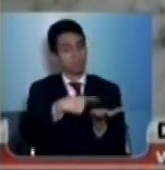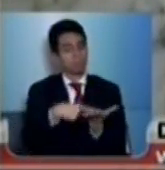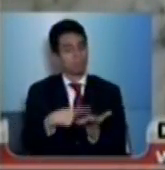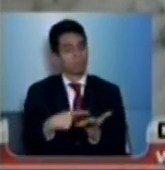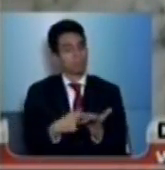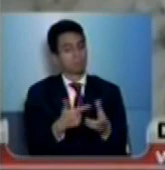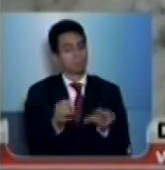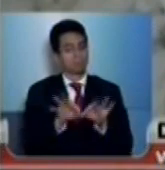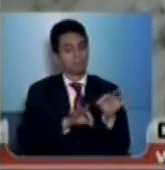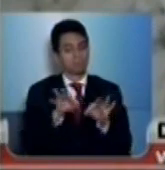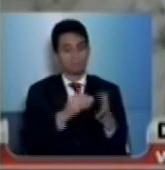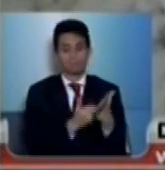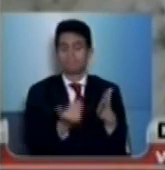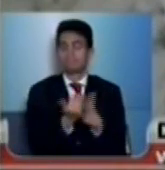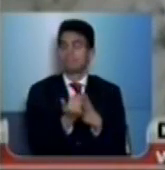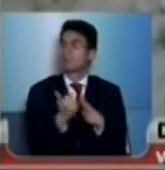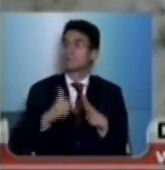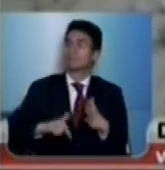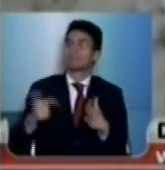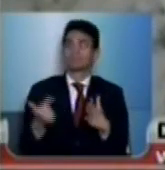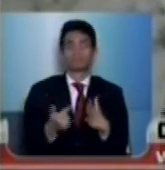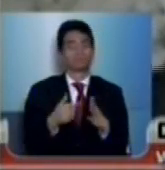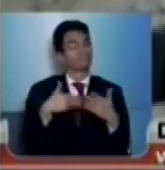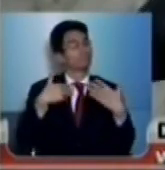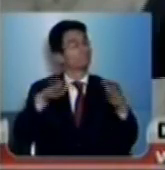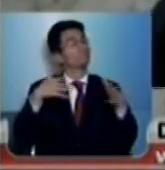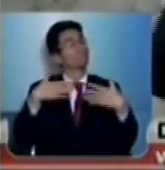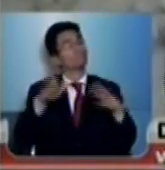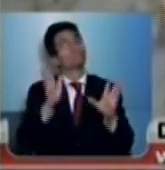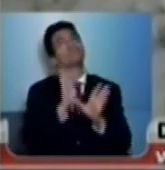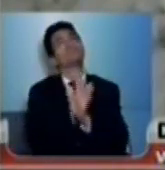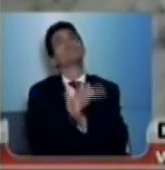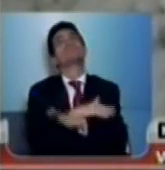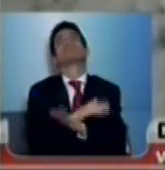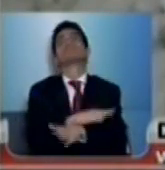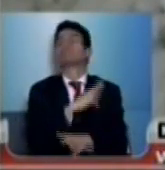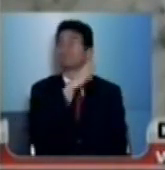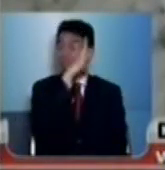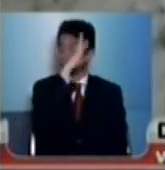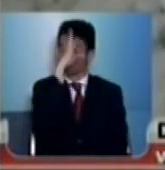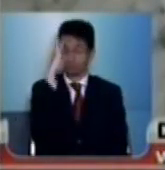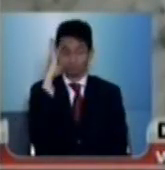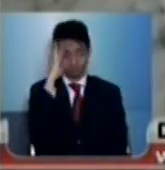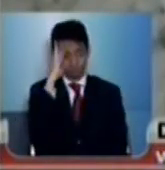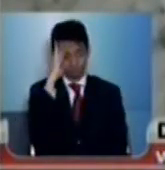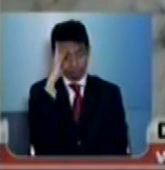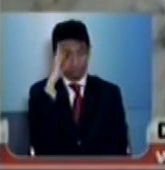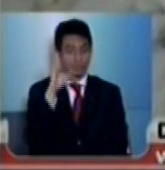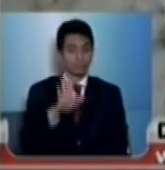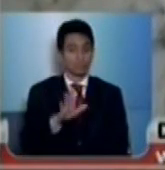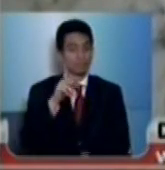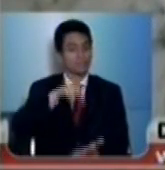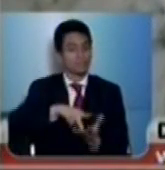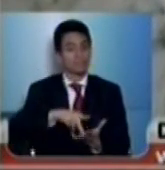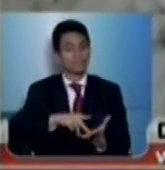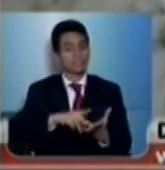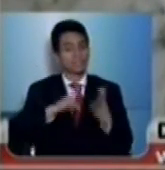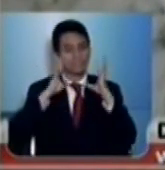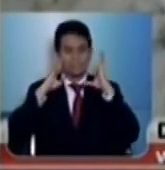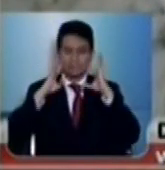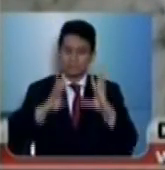omisso responsável e leviano que atende os interesses do poder econômico e não os interesses